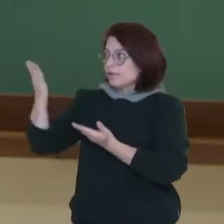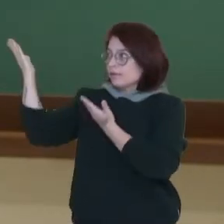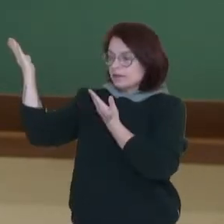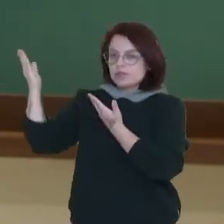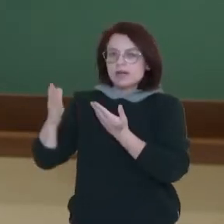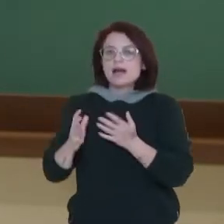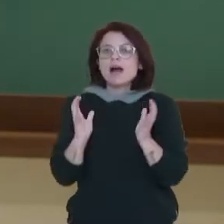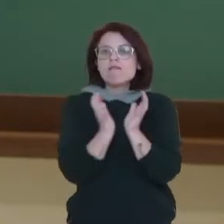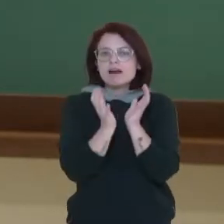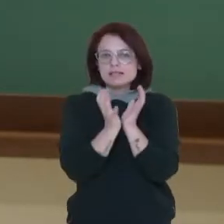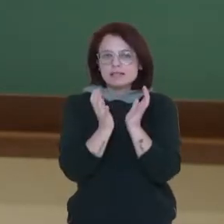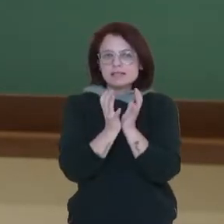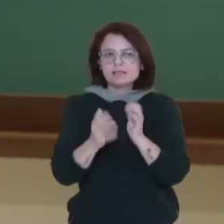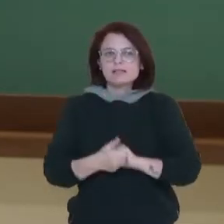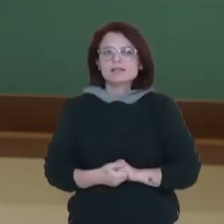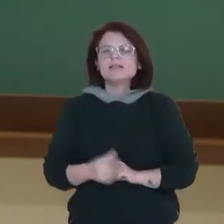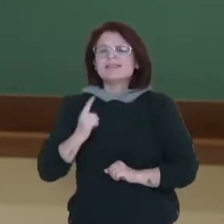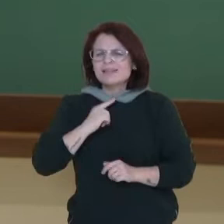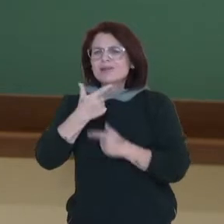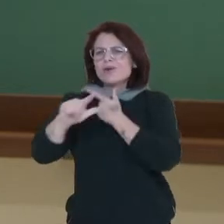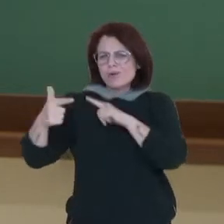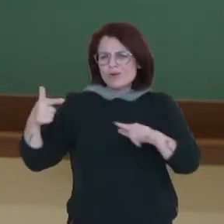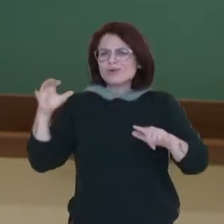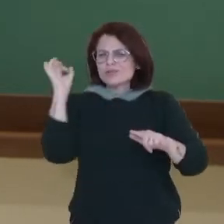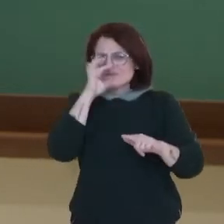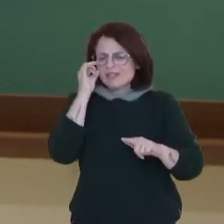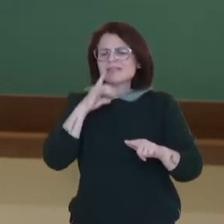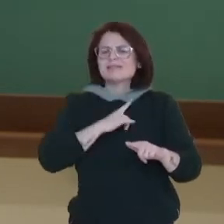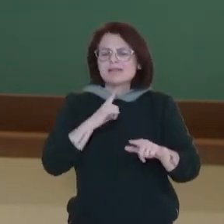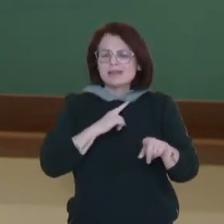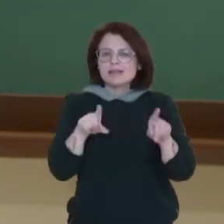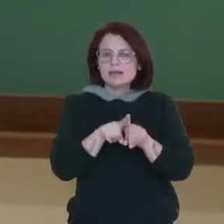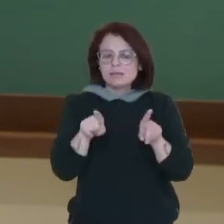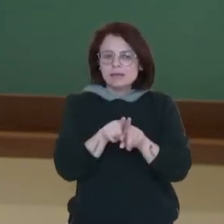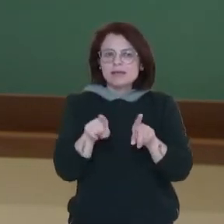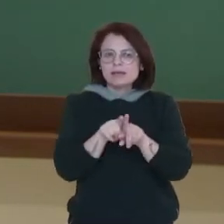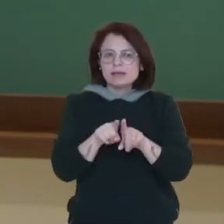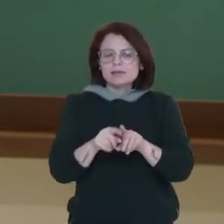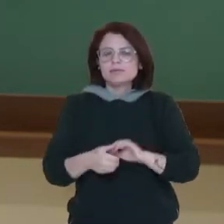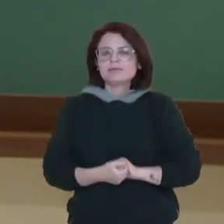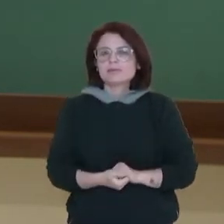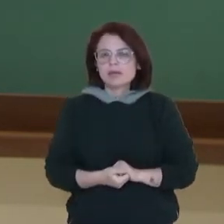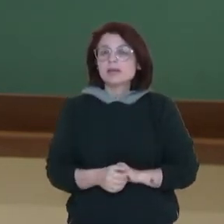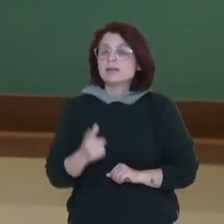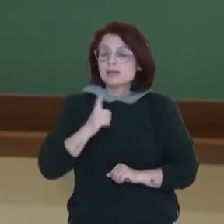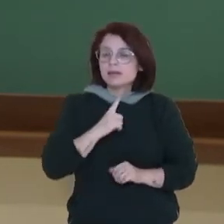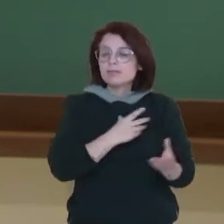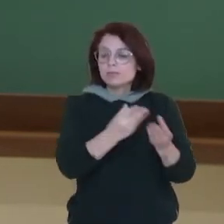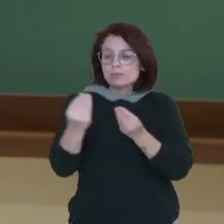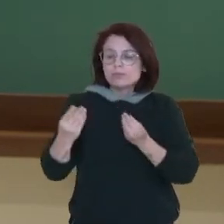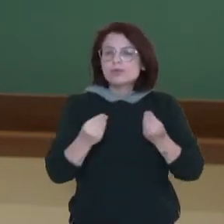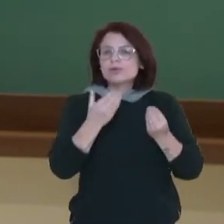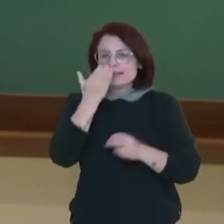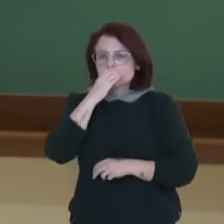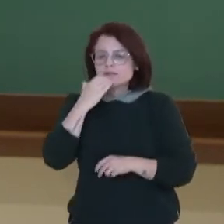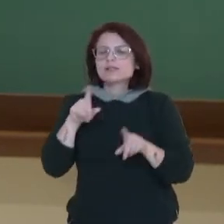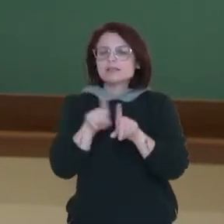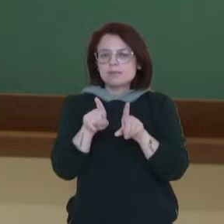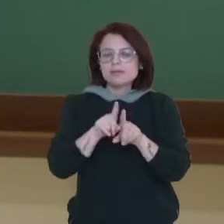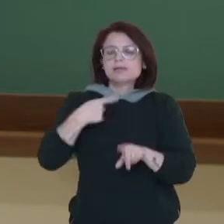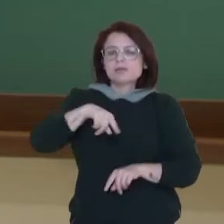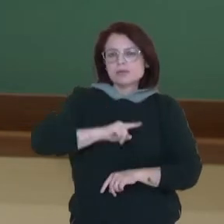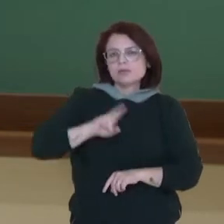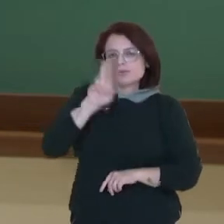mas é possível também fazer de acelga, né, de rúcula, morango. Então, tem várias hortaliças e frutos, inclusive, que são